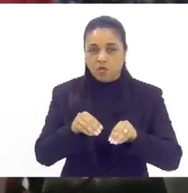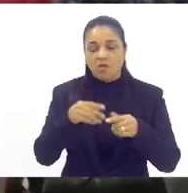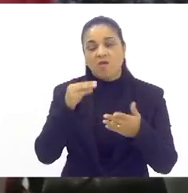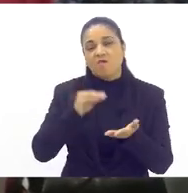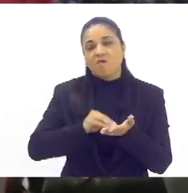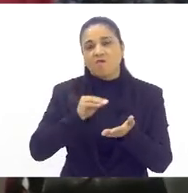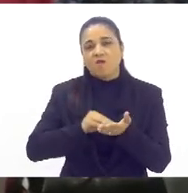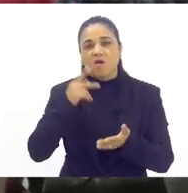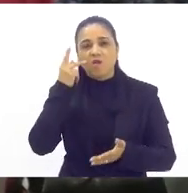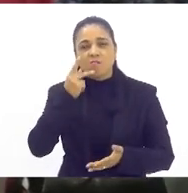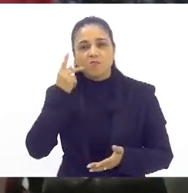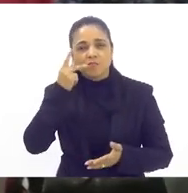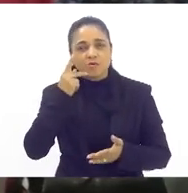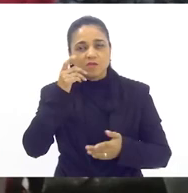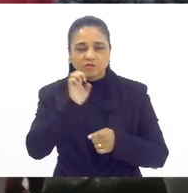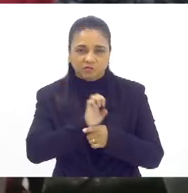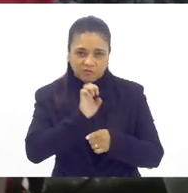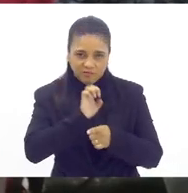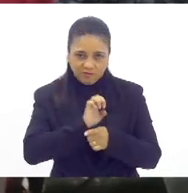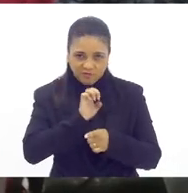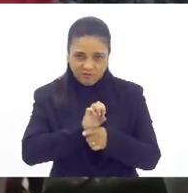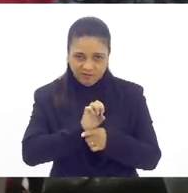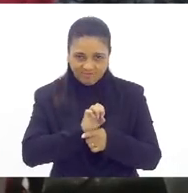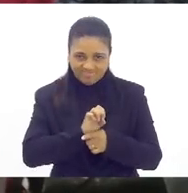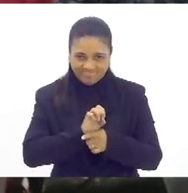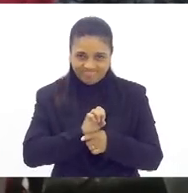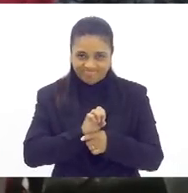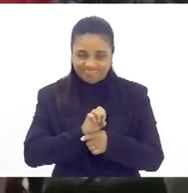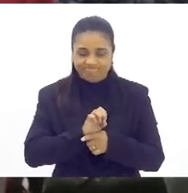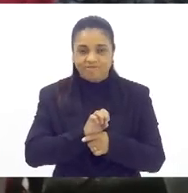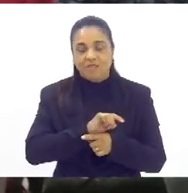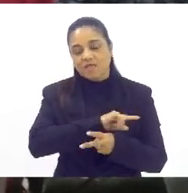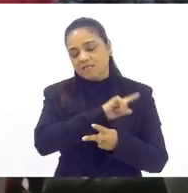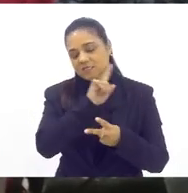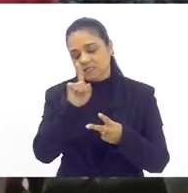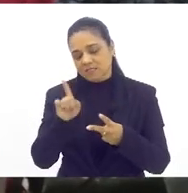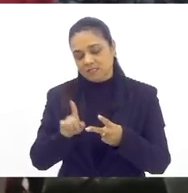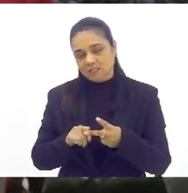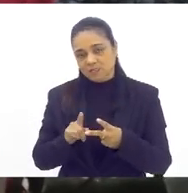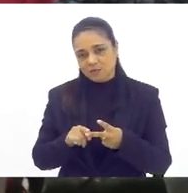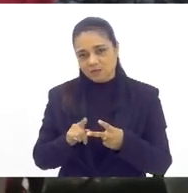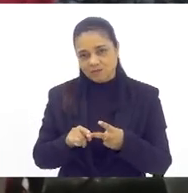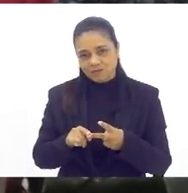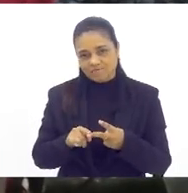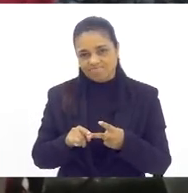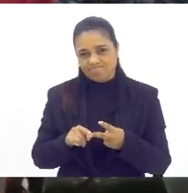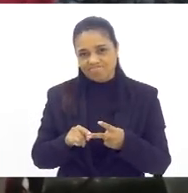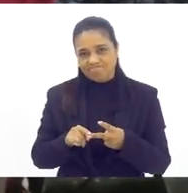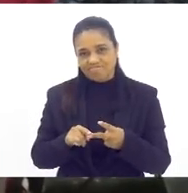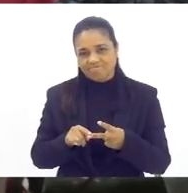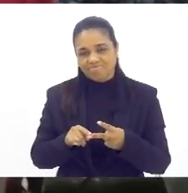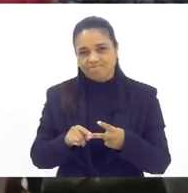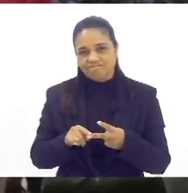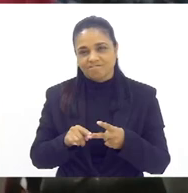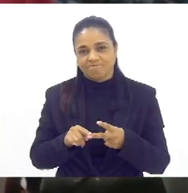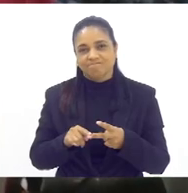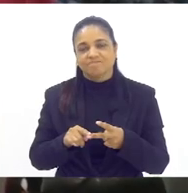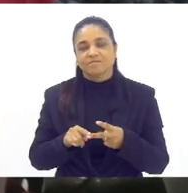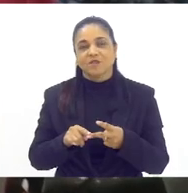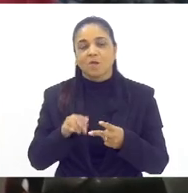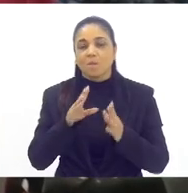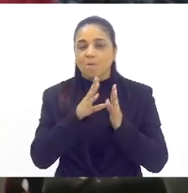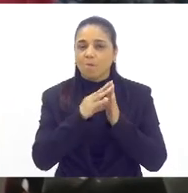estado segunda coisa que eu queria dizer é que esse modelo de